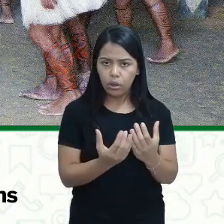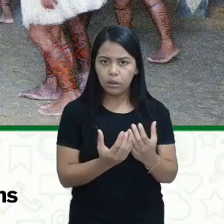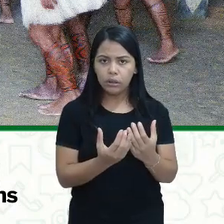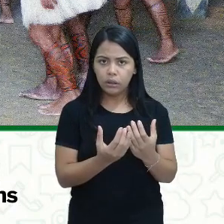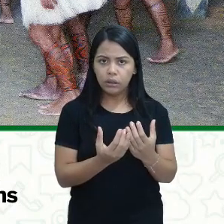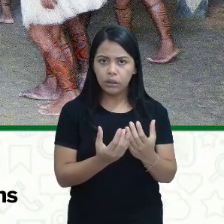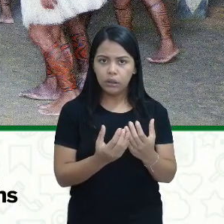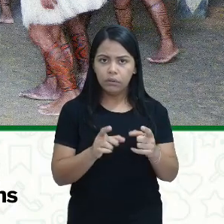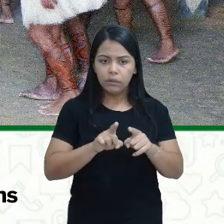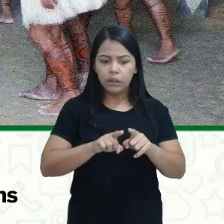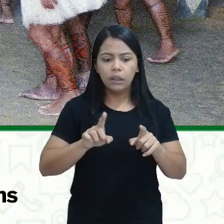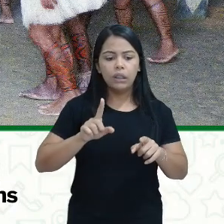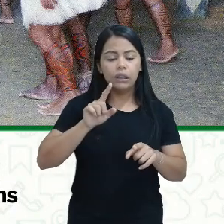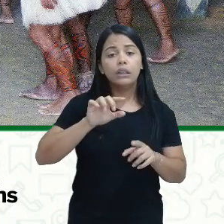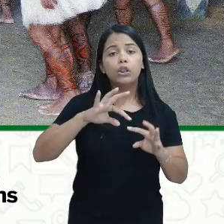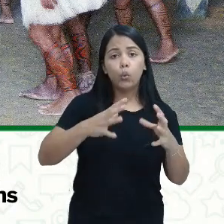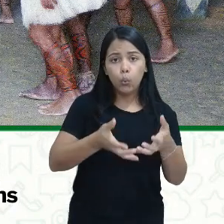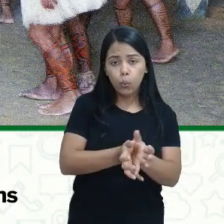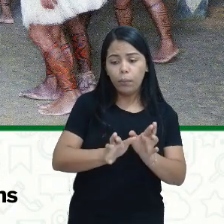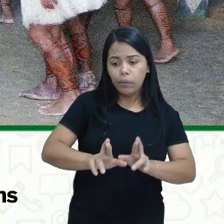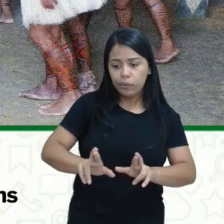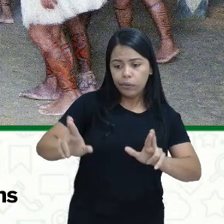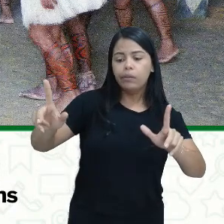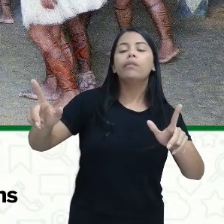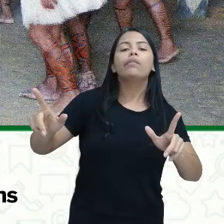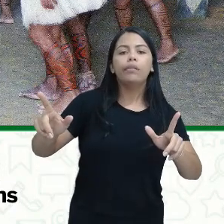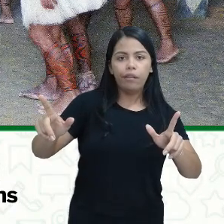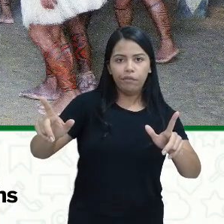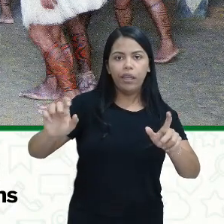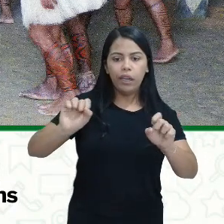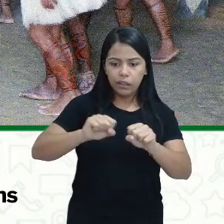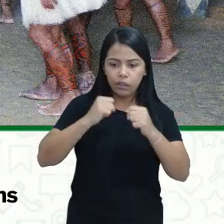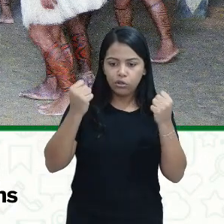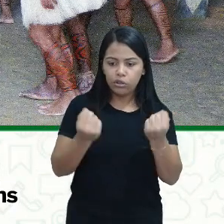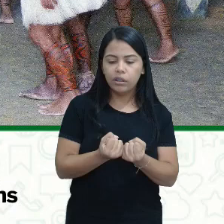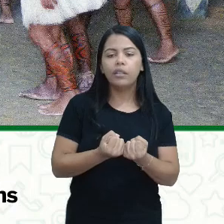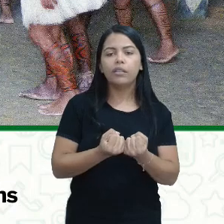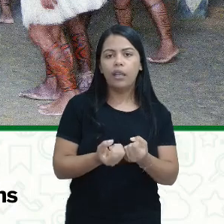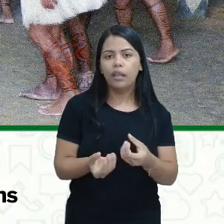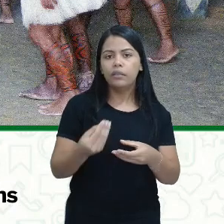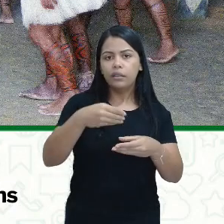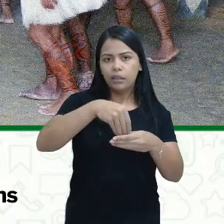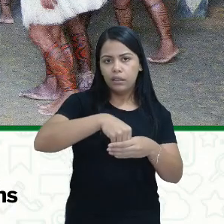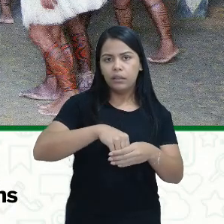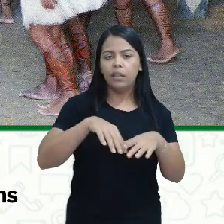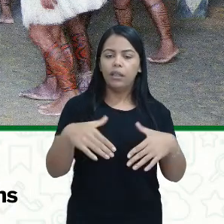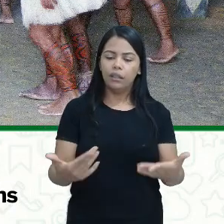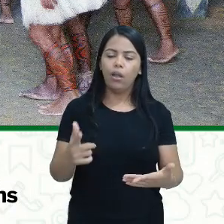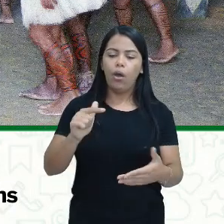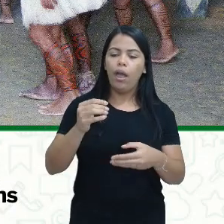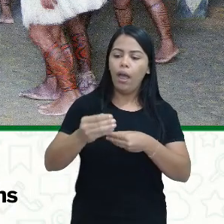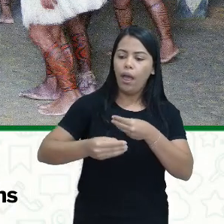sociedade nacional dentro da qual estão inseridos. Então, ou seja, vai ser um processo de